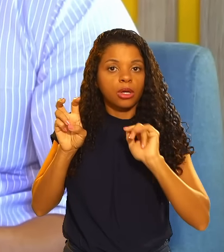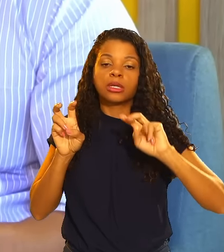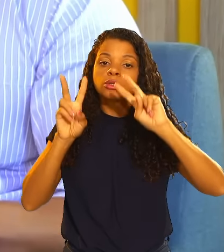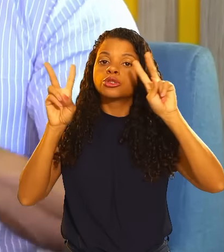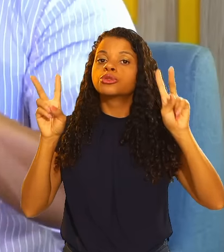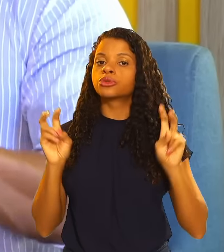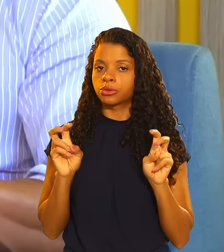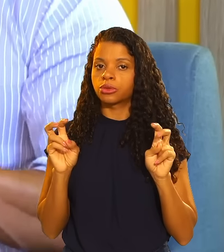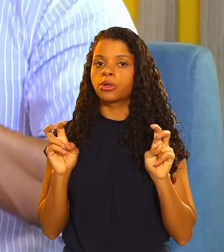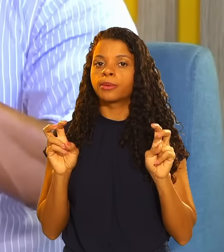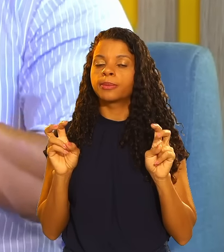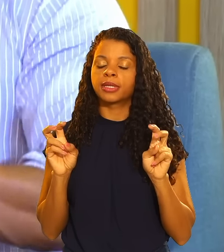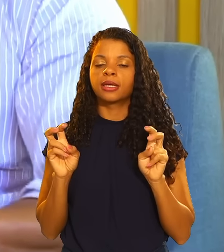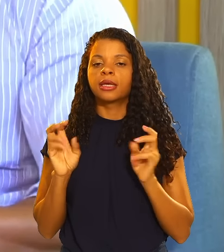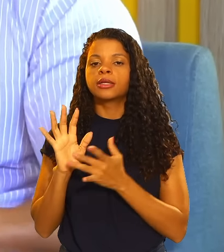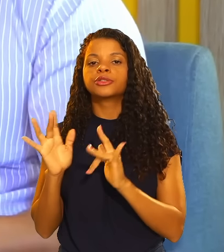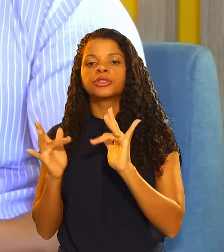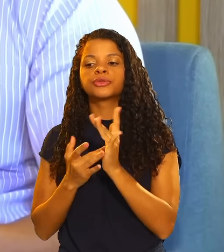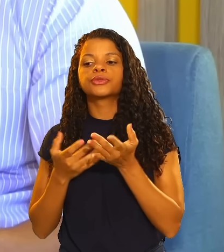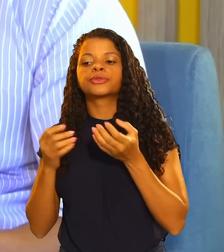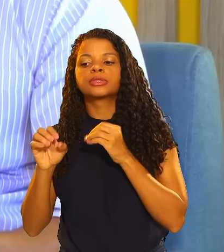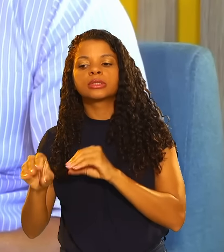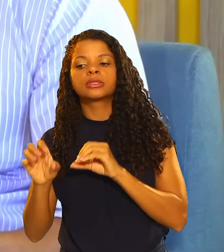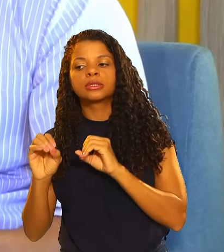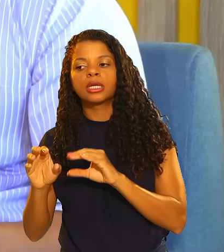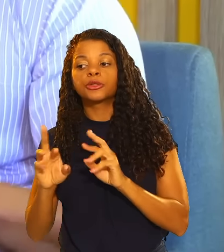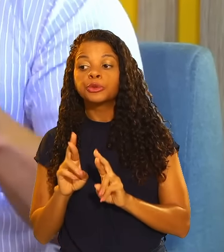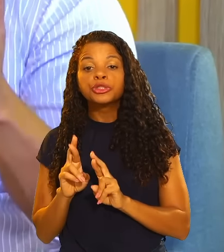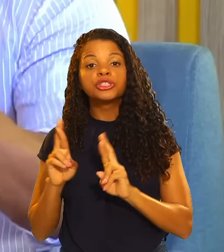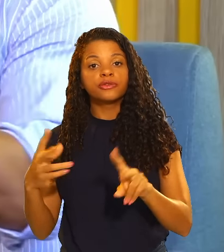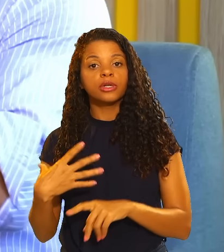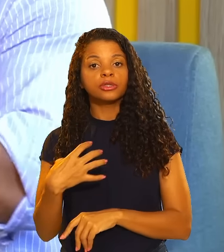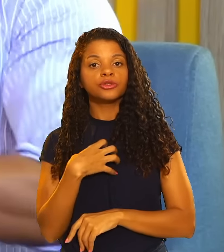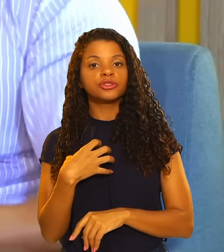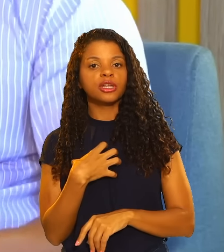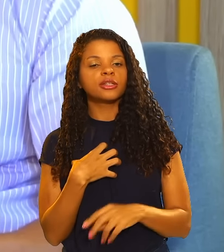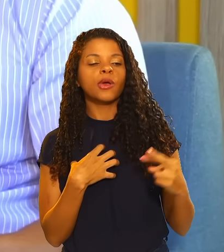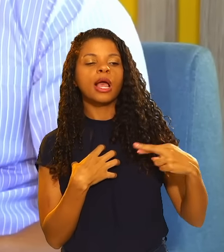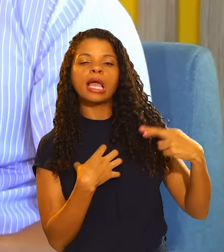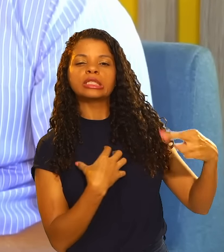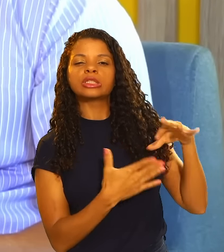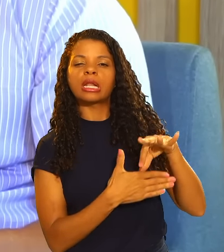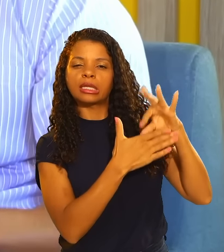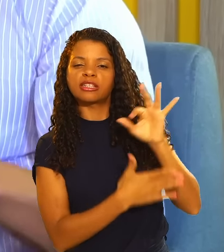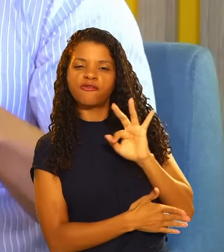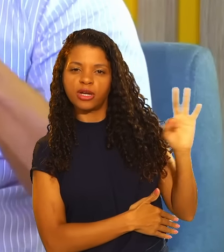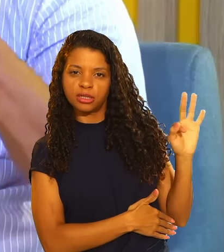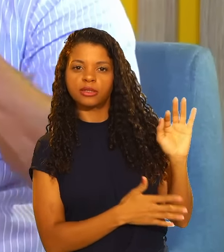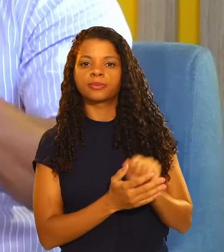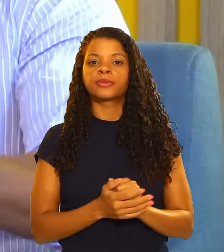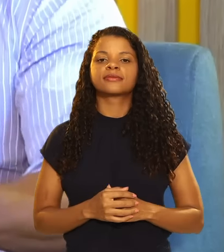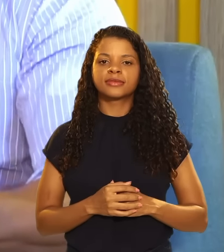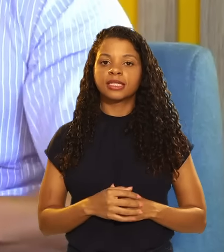ensino de Jesus em contraste aos ensinos dos líderes religiosos. Nós vamos aprofundar aqui com os professores, mas você vai saber